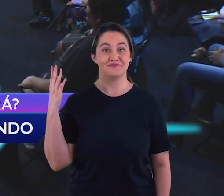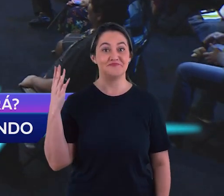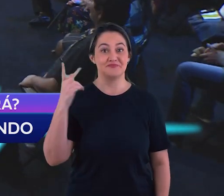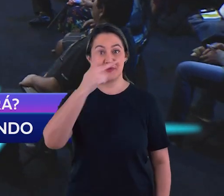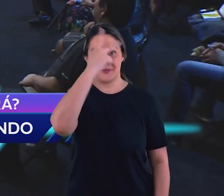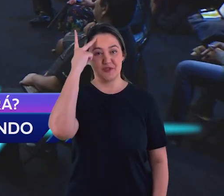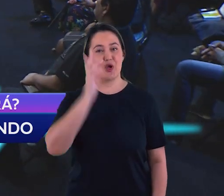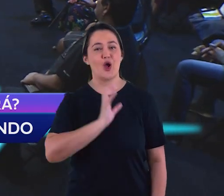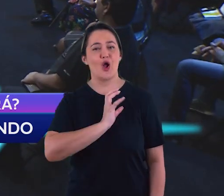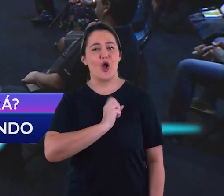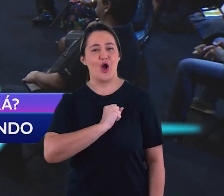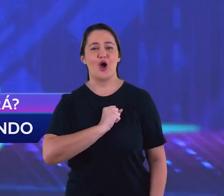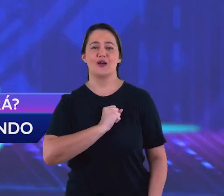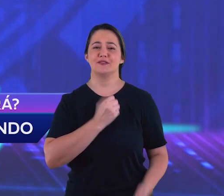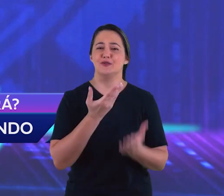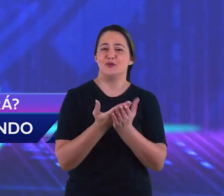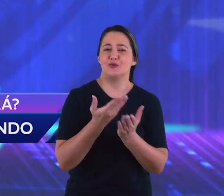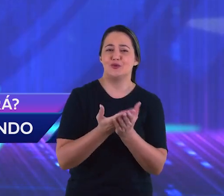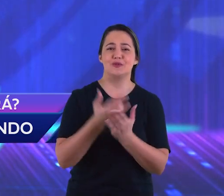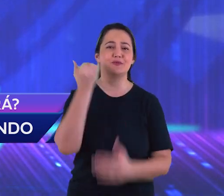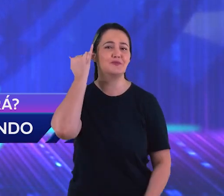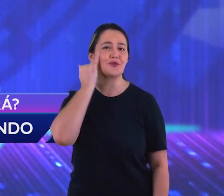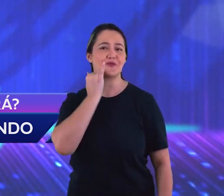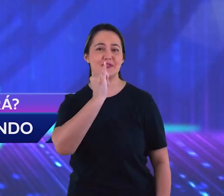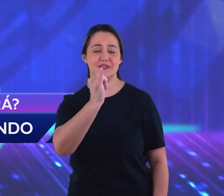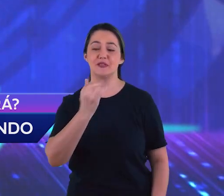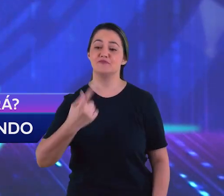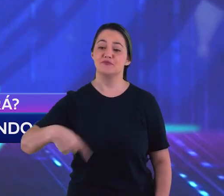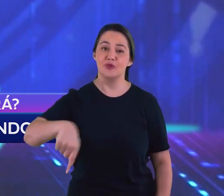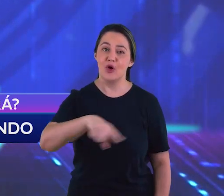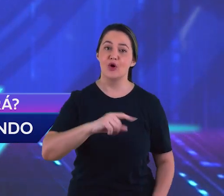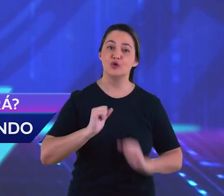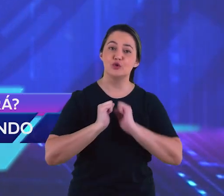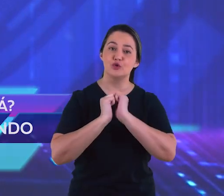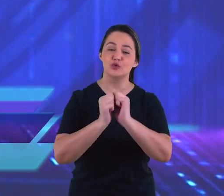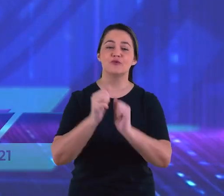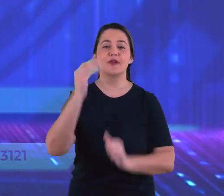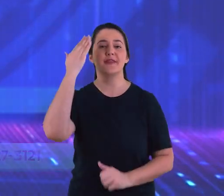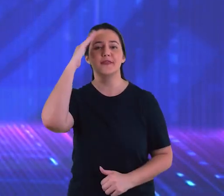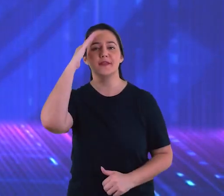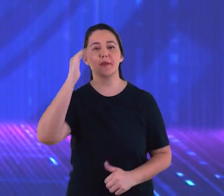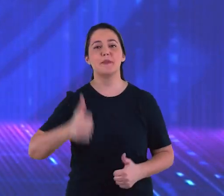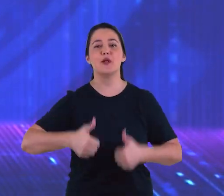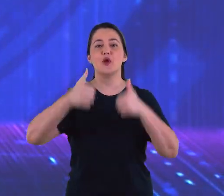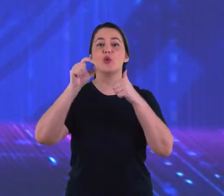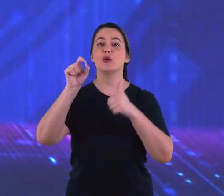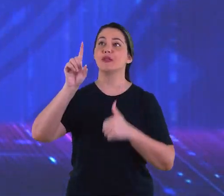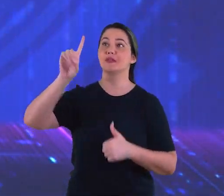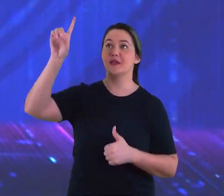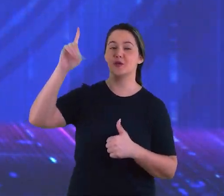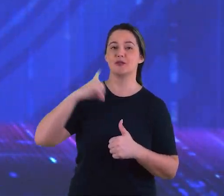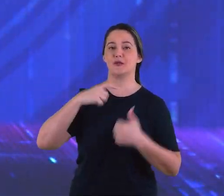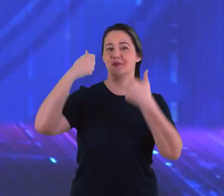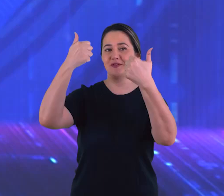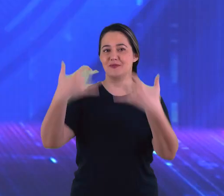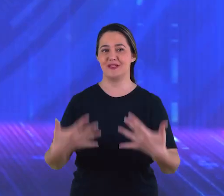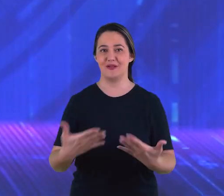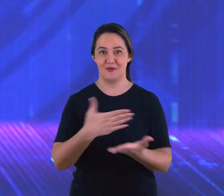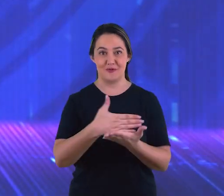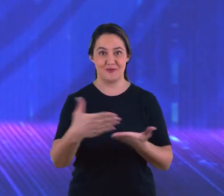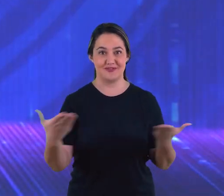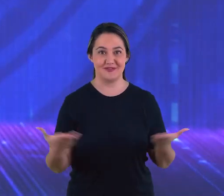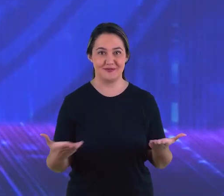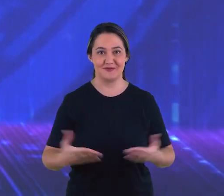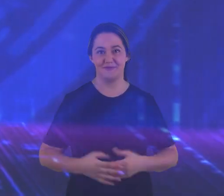Bíblia, que estudam as profecias e juntos vamos entender melhor o que Deus tem para nos dizer. O Arena do Futuro está apenas